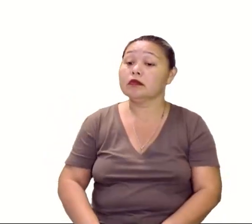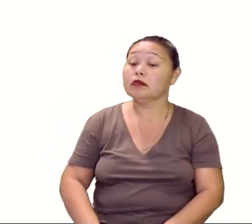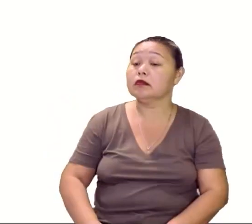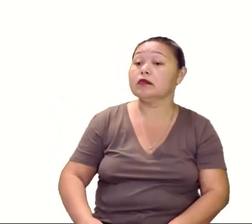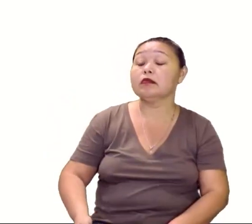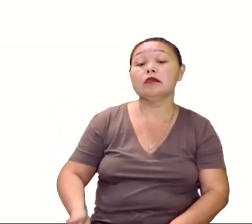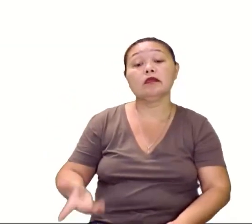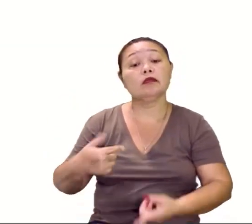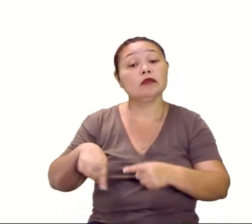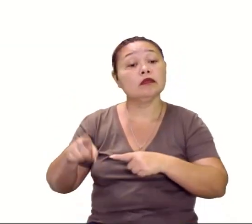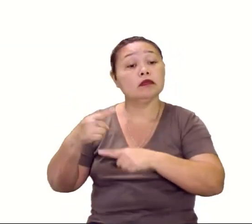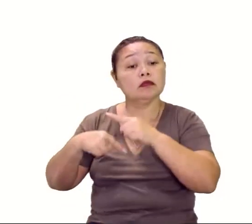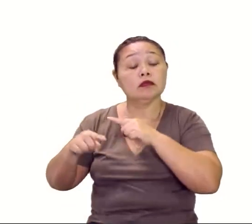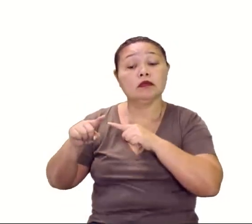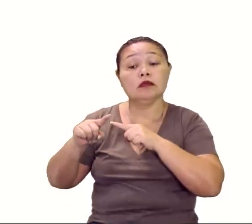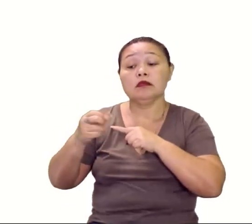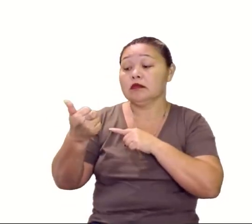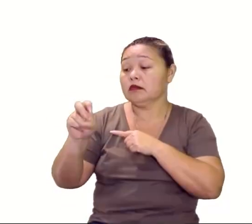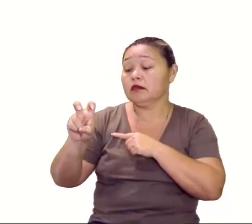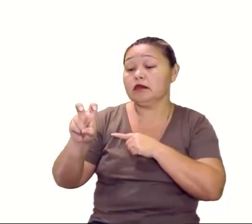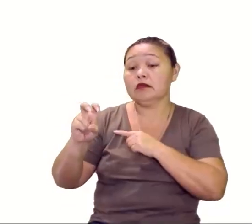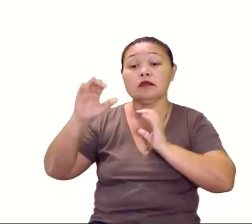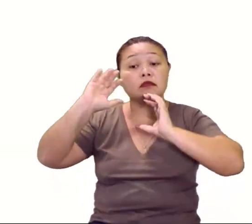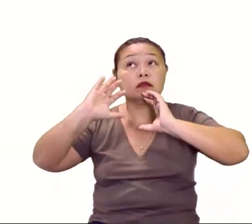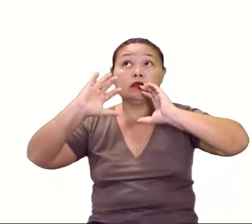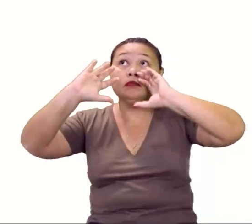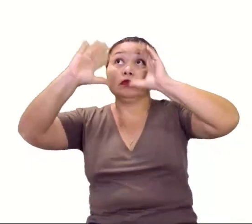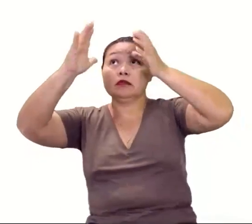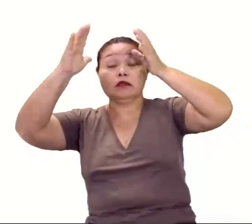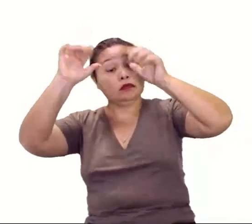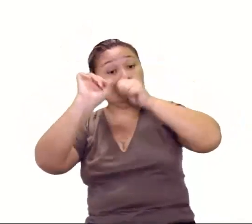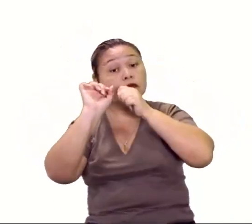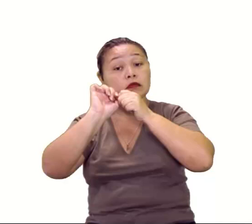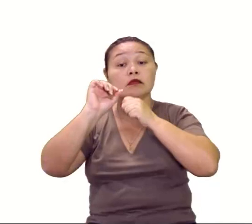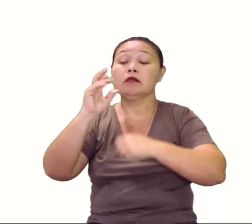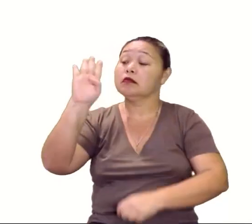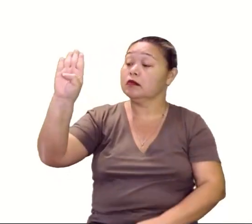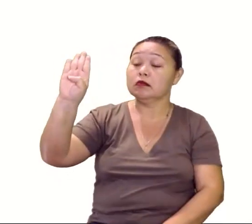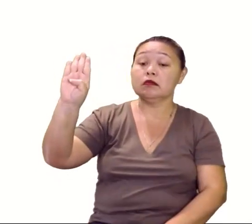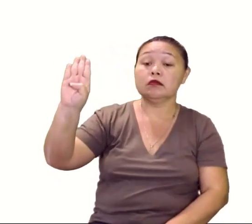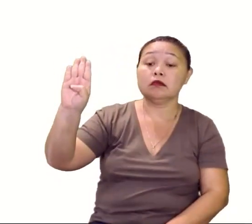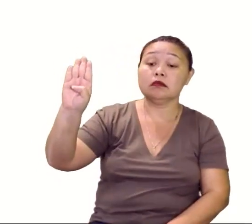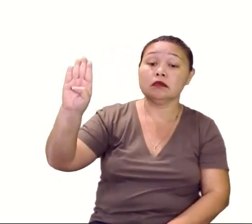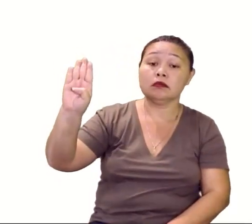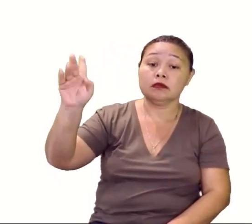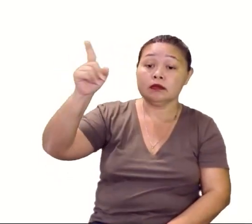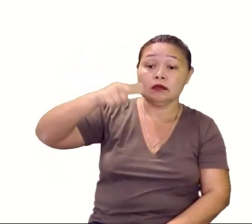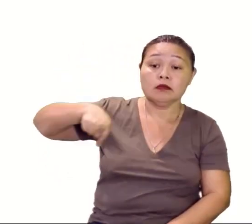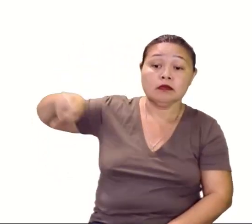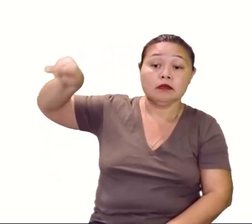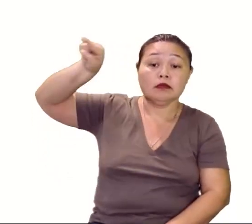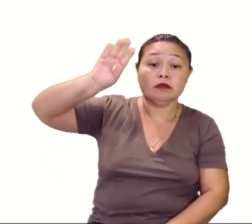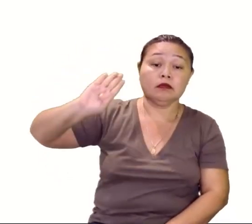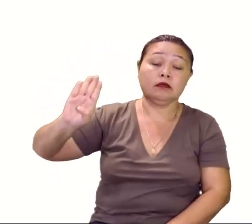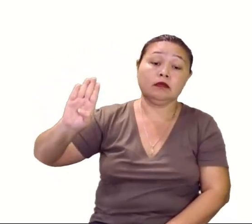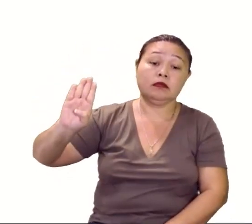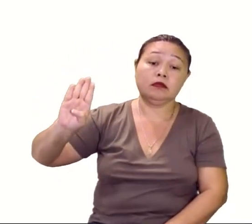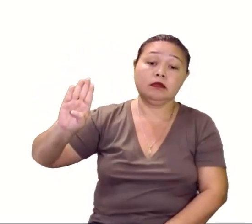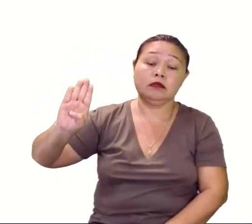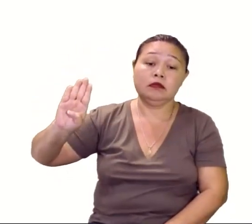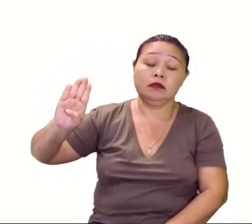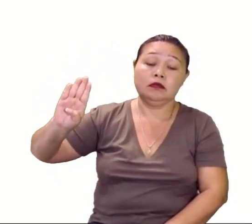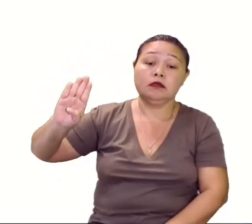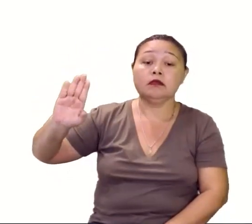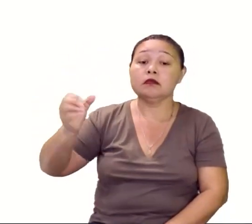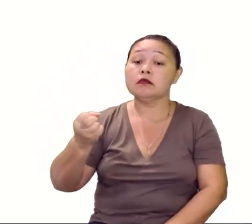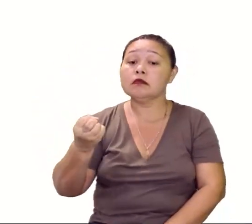agora, voltando um pouquinho, 15 é basquete, né? 15 é basquete, qual é a circunferência do basquete? É essa daí. Essa daqui.